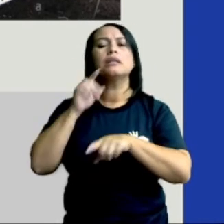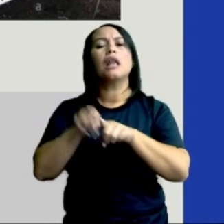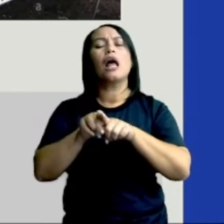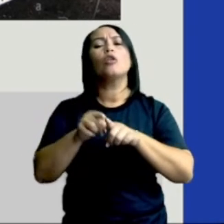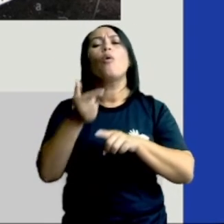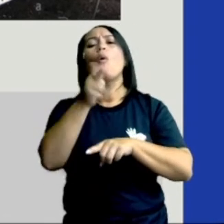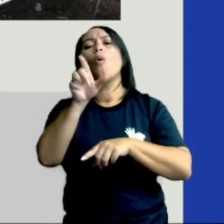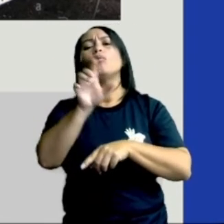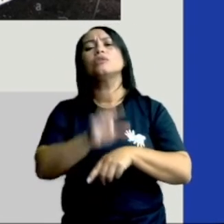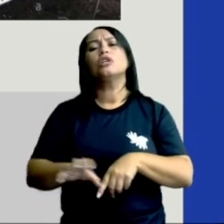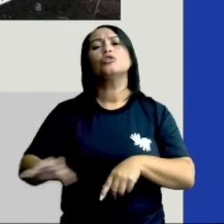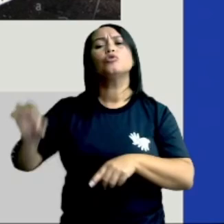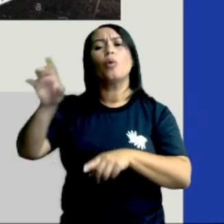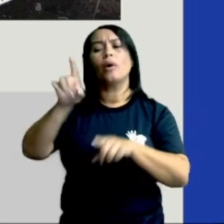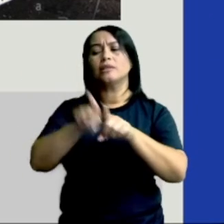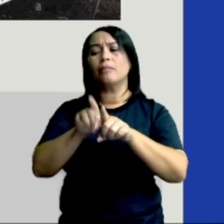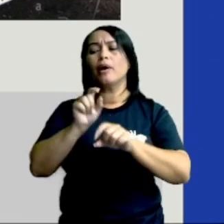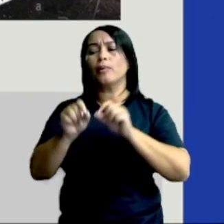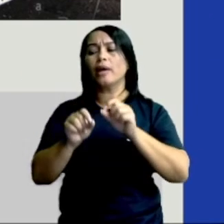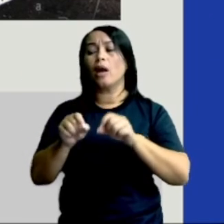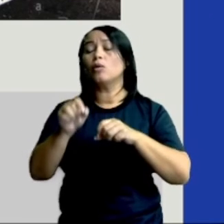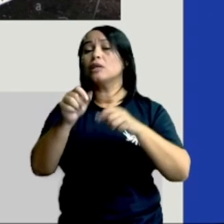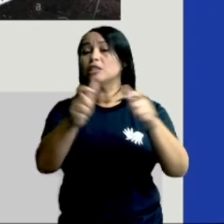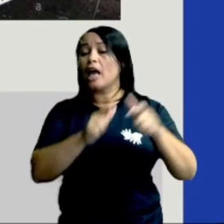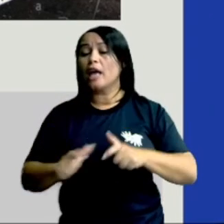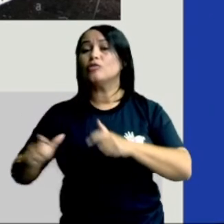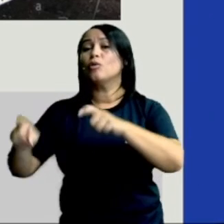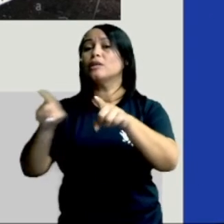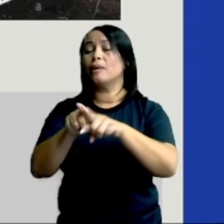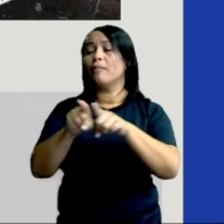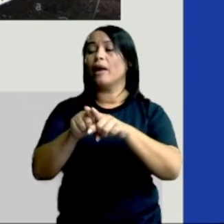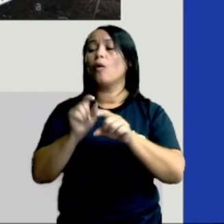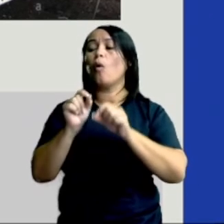Outras regiões também, como plantações de açaí, como dentro